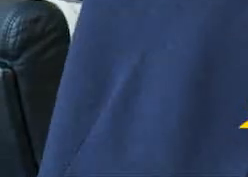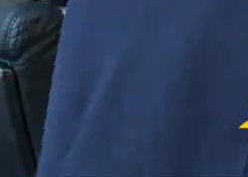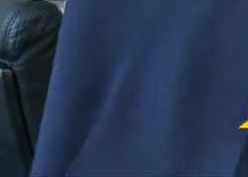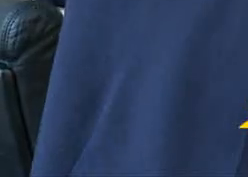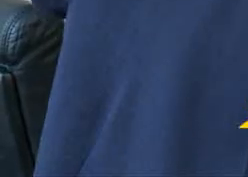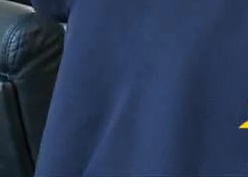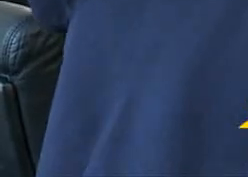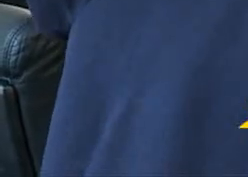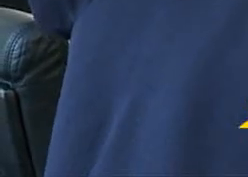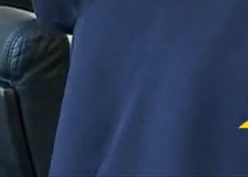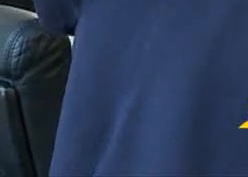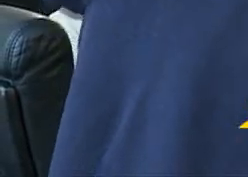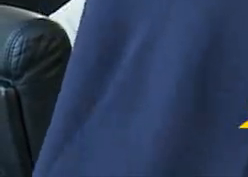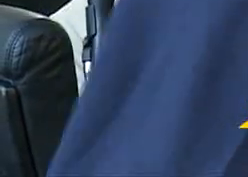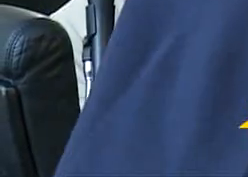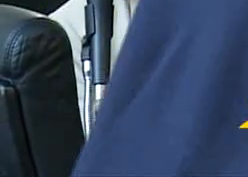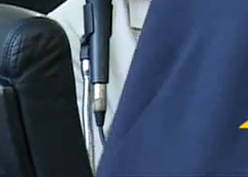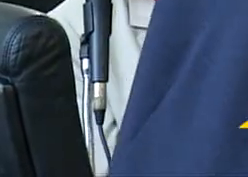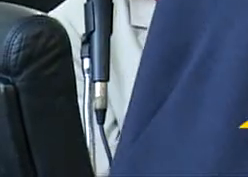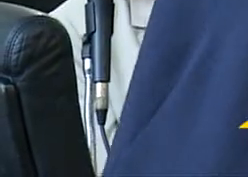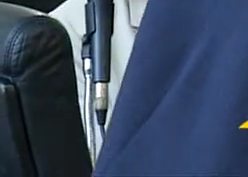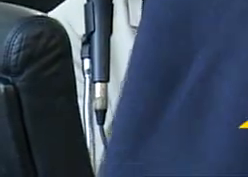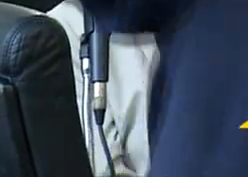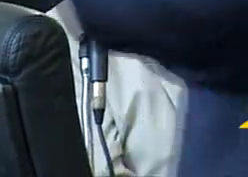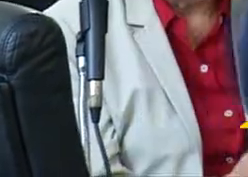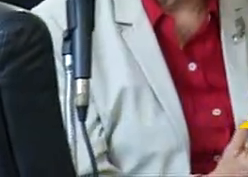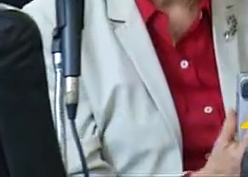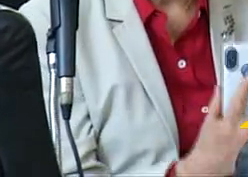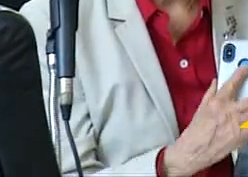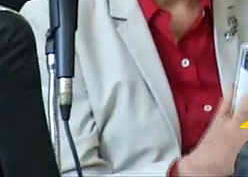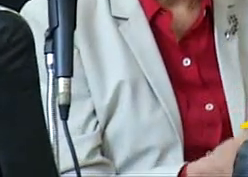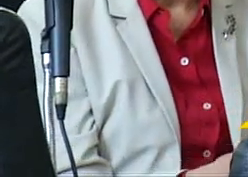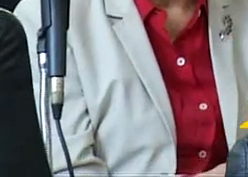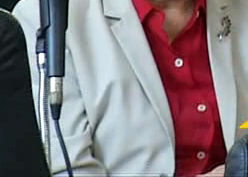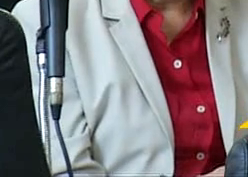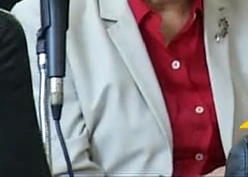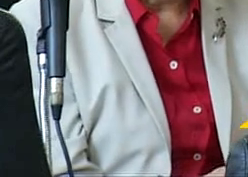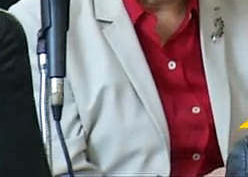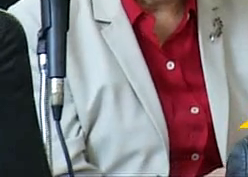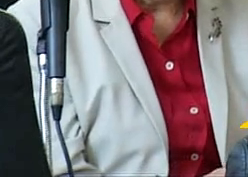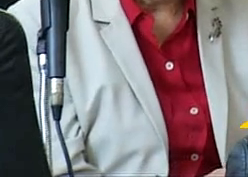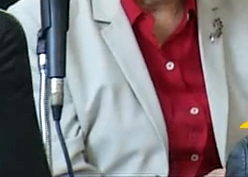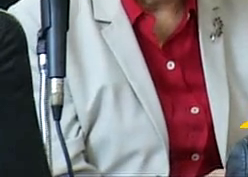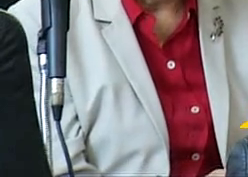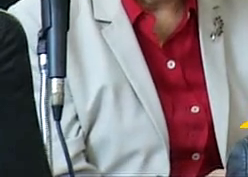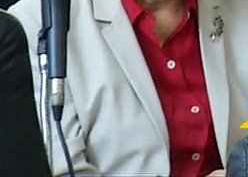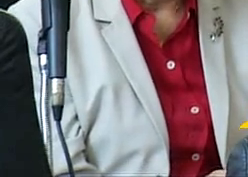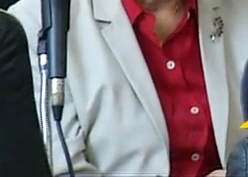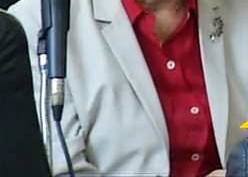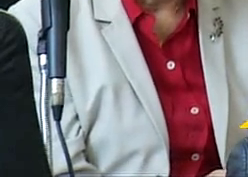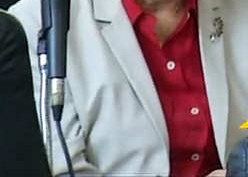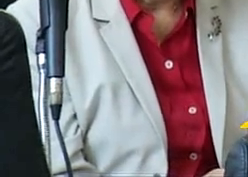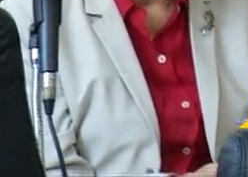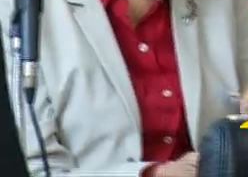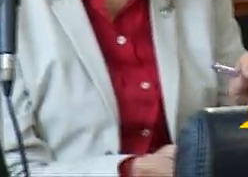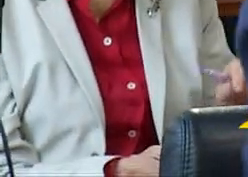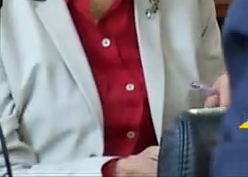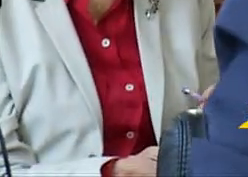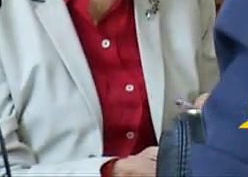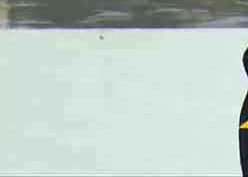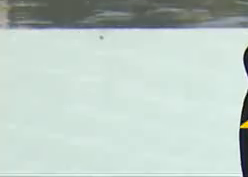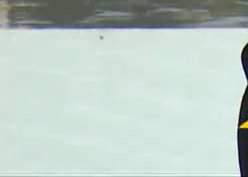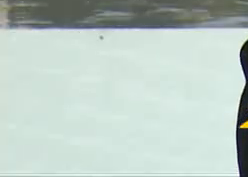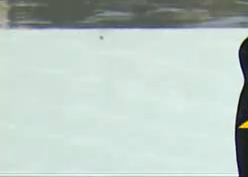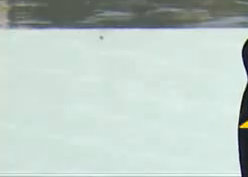vendo ontem saiu a questão dos livros encontrados aí. É dessa forma que tem que agir na cidade de Sorocaba. Parabéns, vereador Vitão.